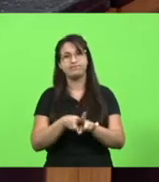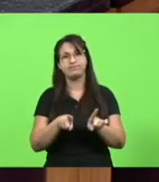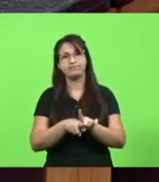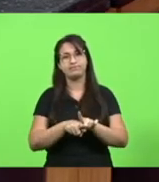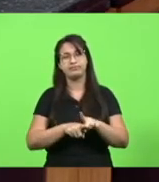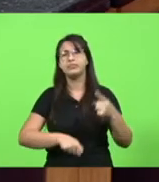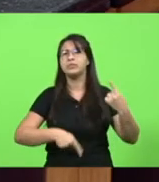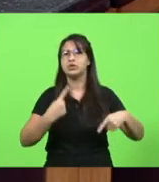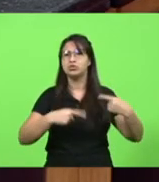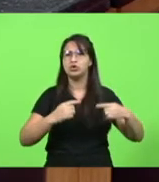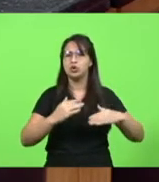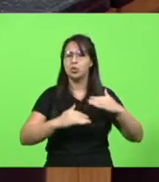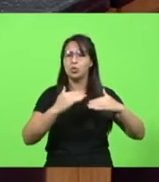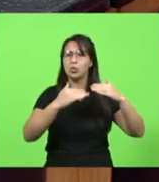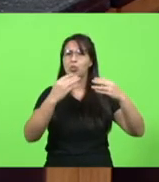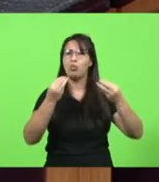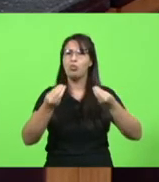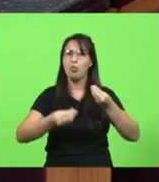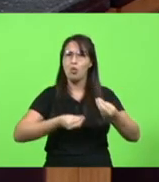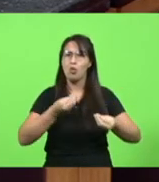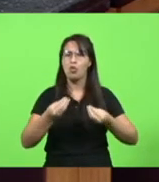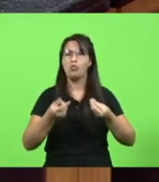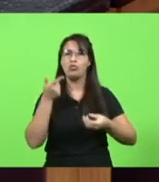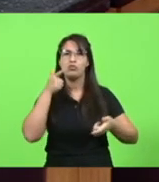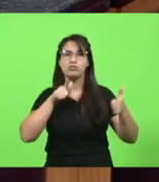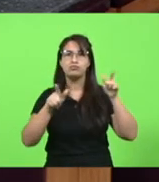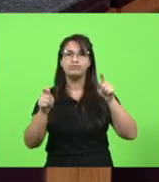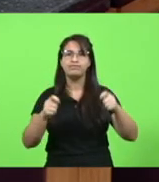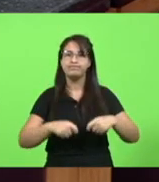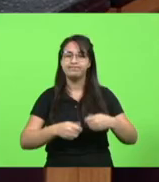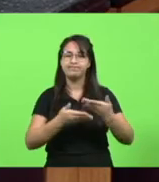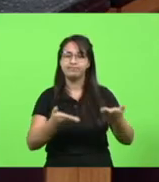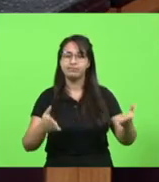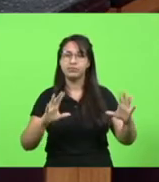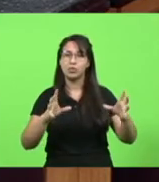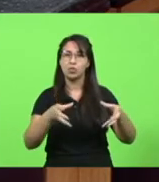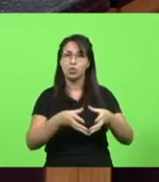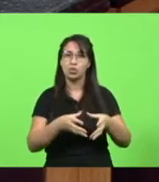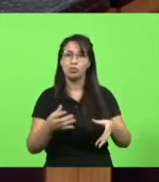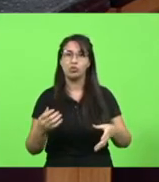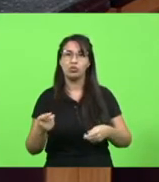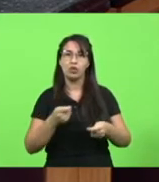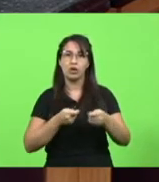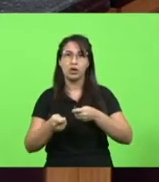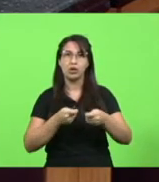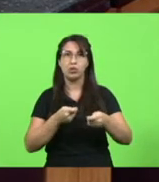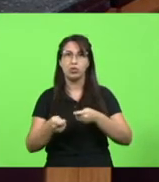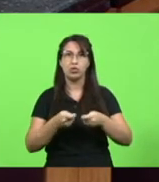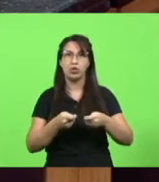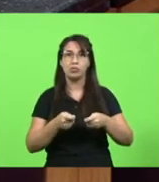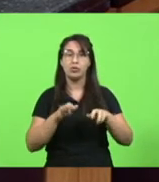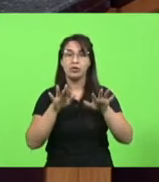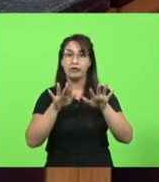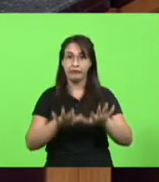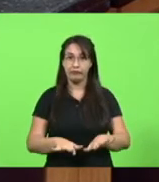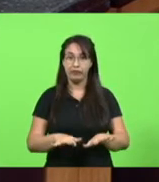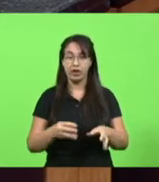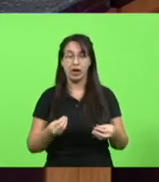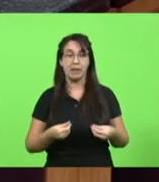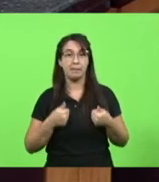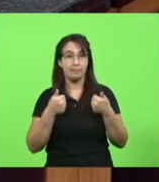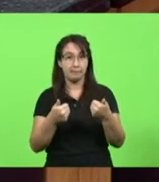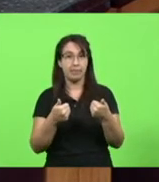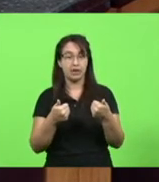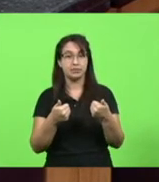os avanços necessários para esse importante segmento econômico e se manter vivo e forte. Nós temos